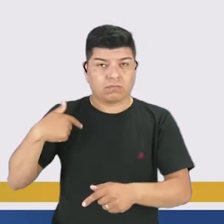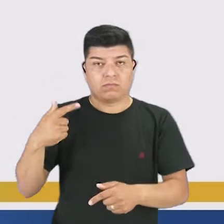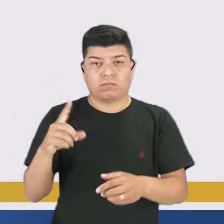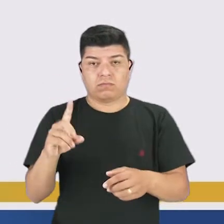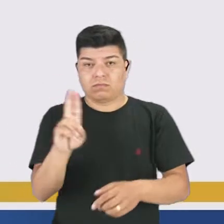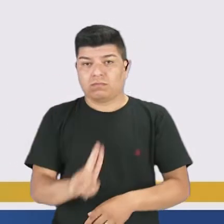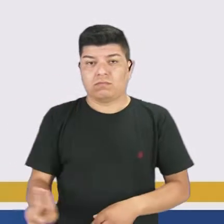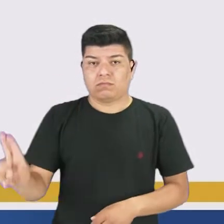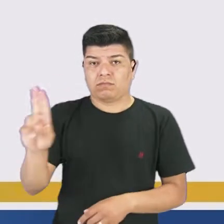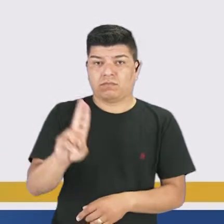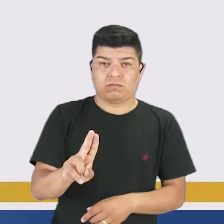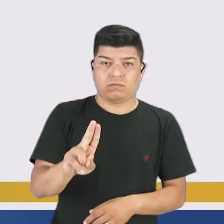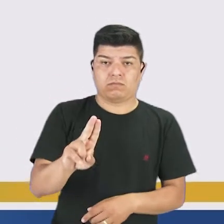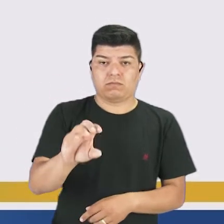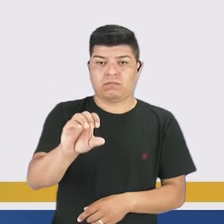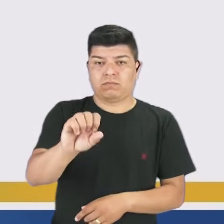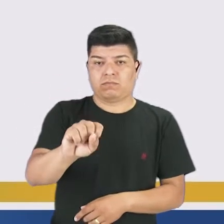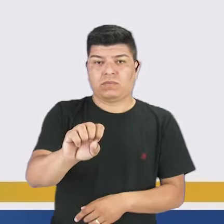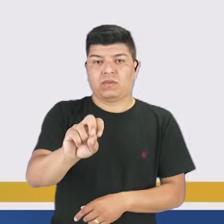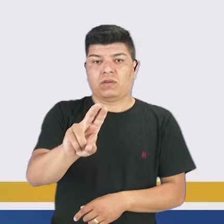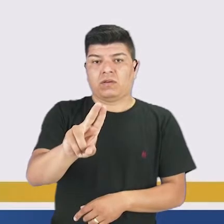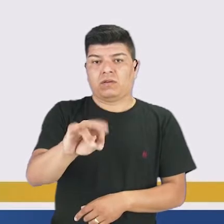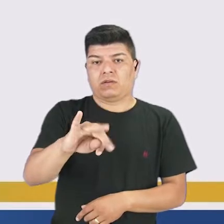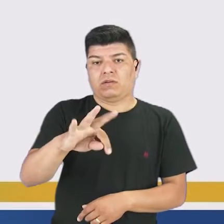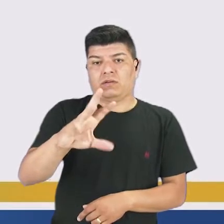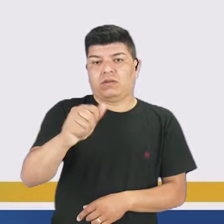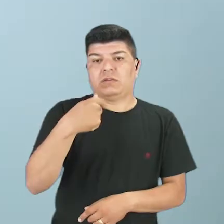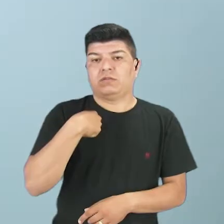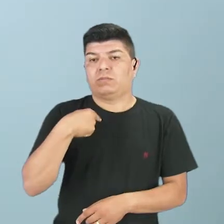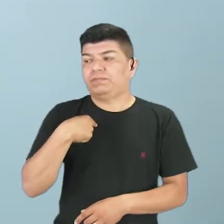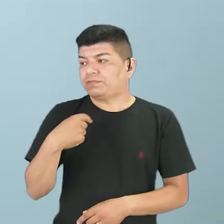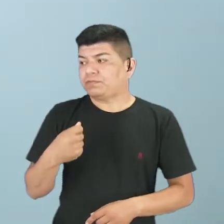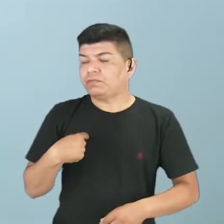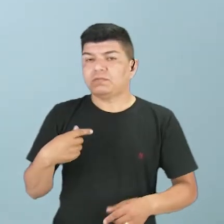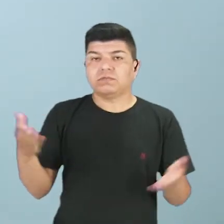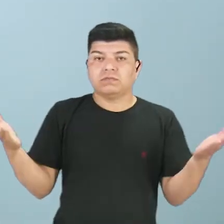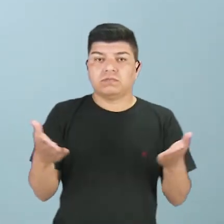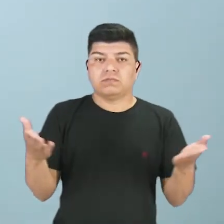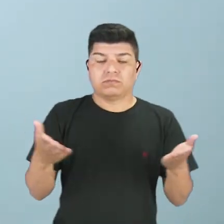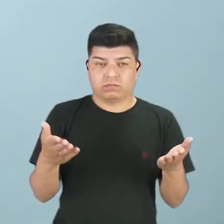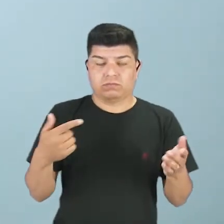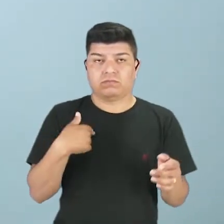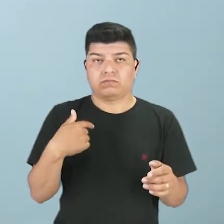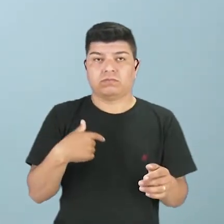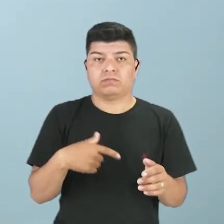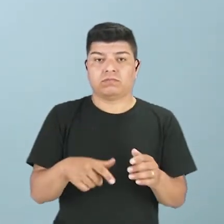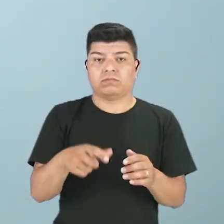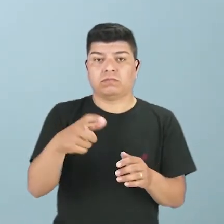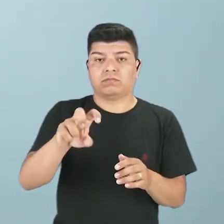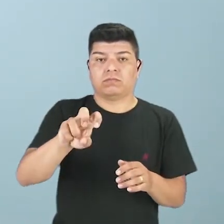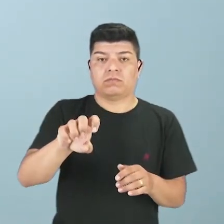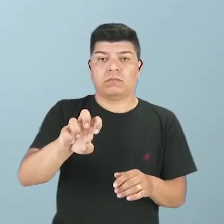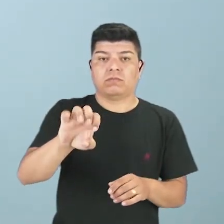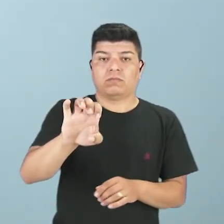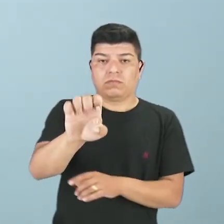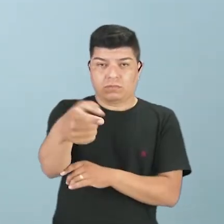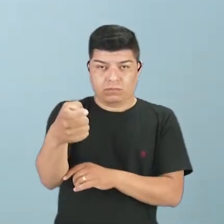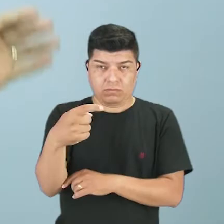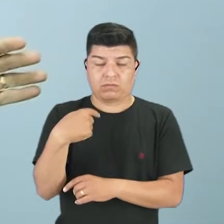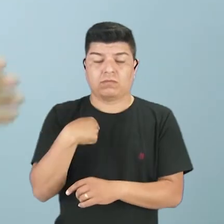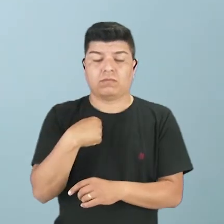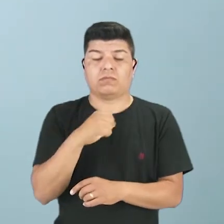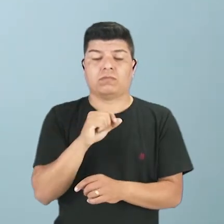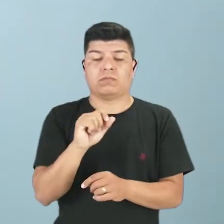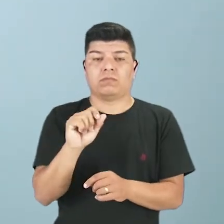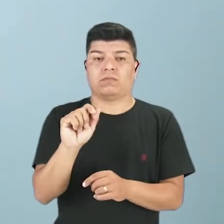Repúblicas Socialistas Soviéticas, e aí abre um parênteses, hoje nós podemos chamar de ex-União das Repúblicas Soviéticas,